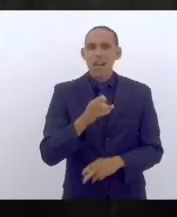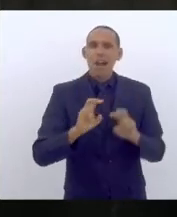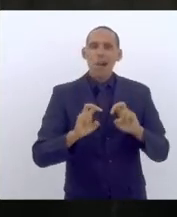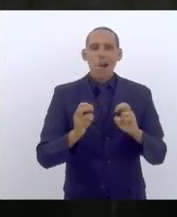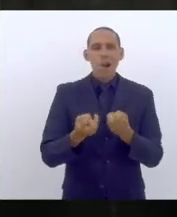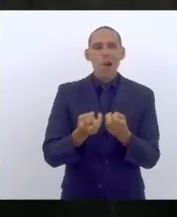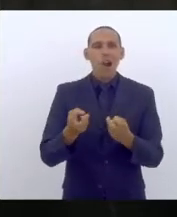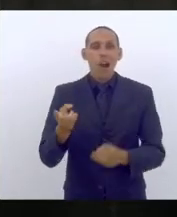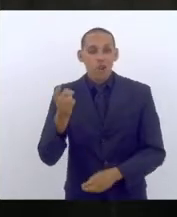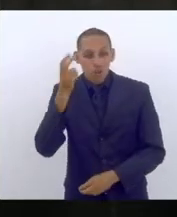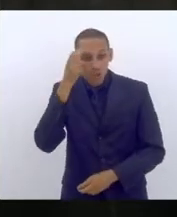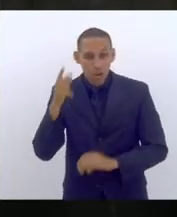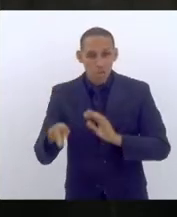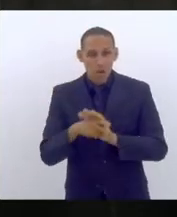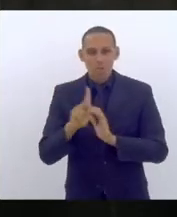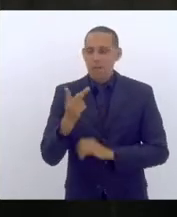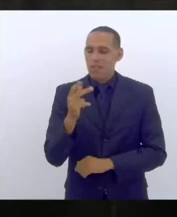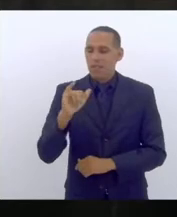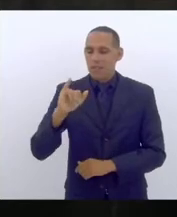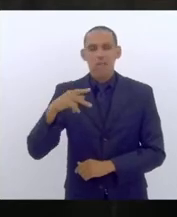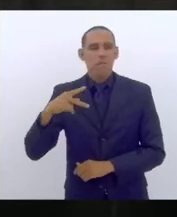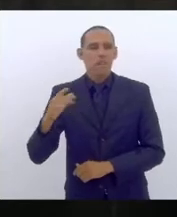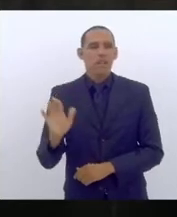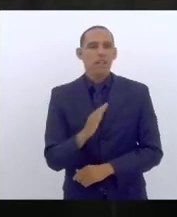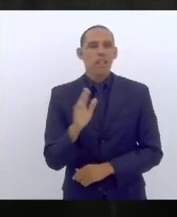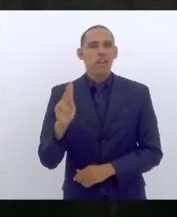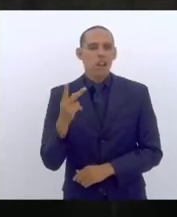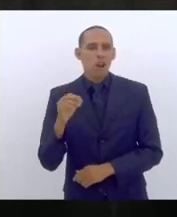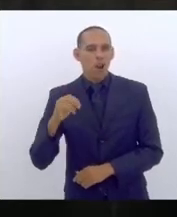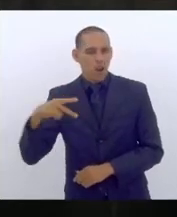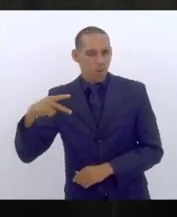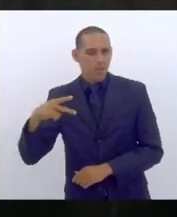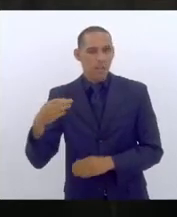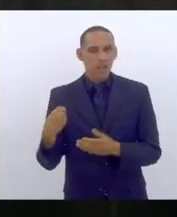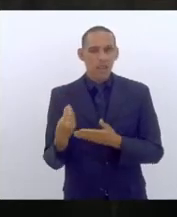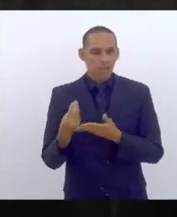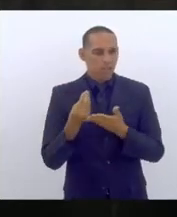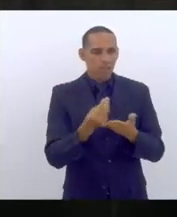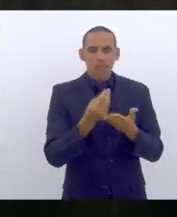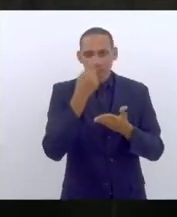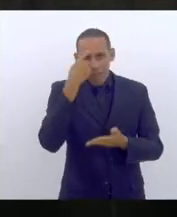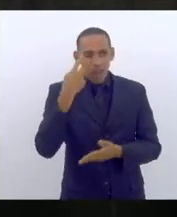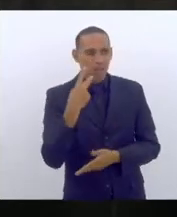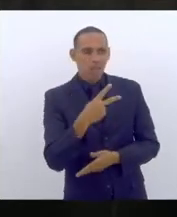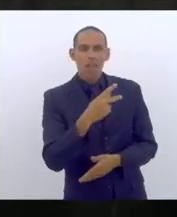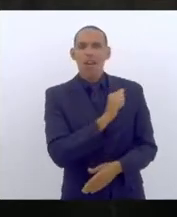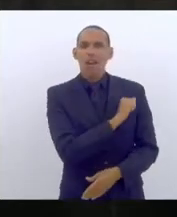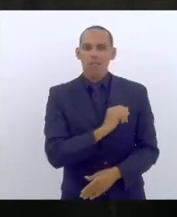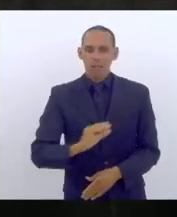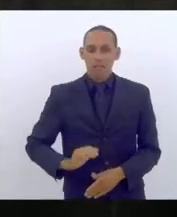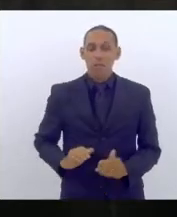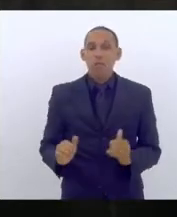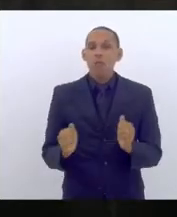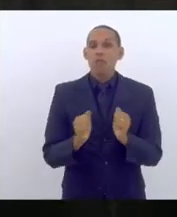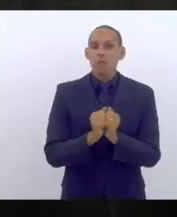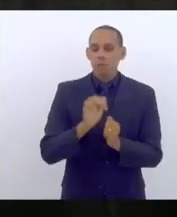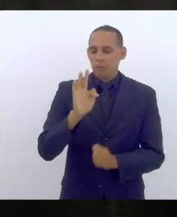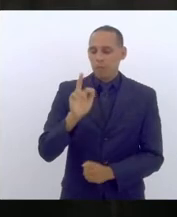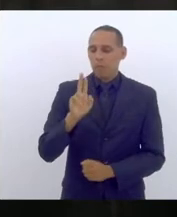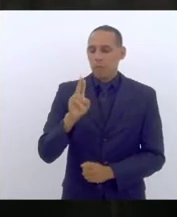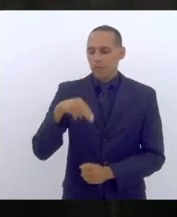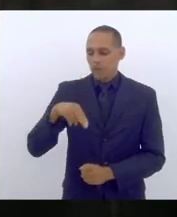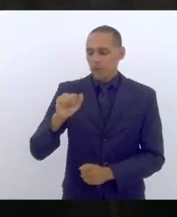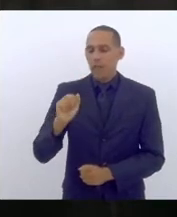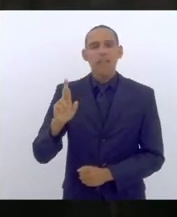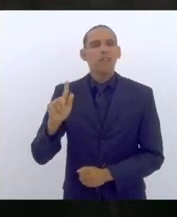culturais do hip hop é trouxe a ideia para o presidente Deputado André siciliano e juntamente a funage de fato